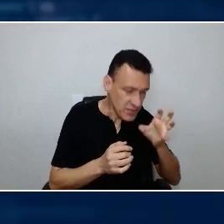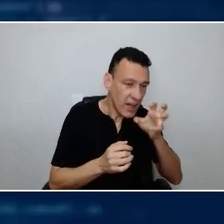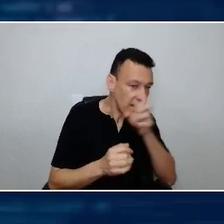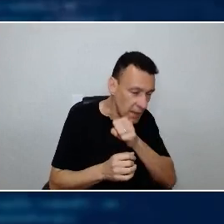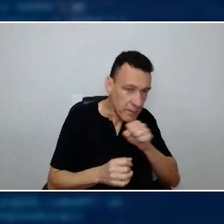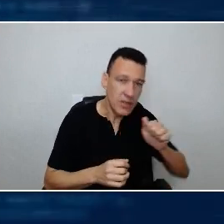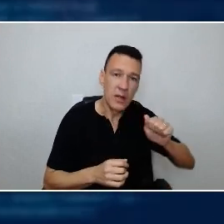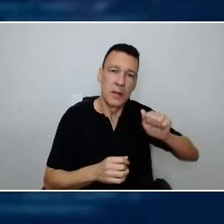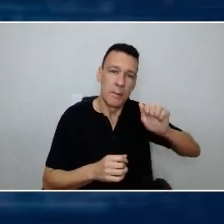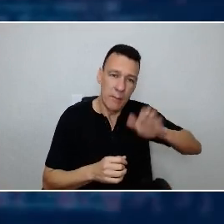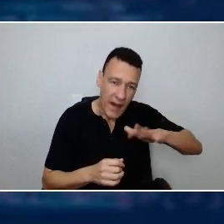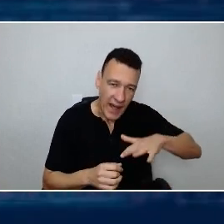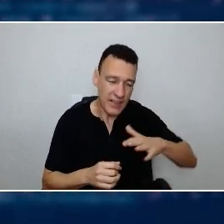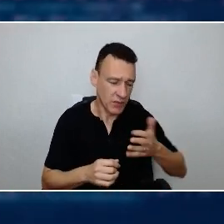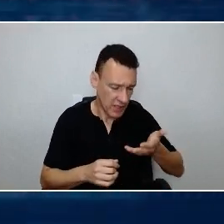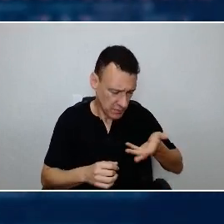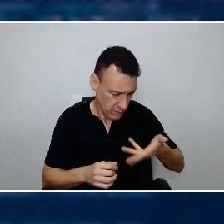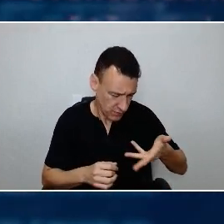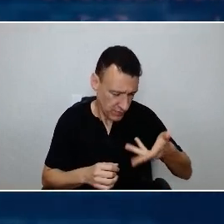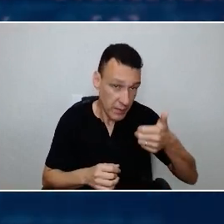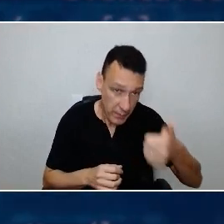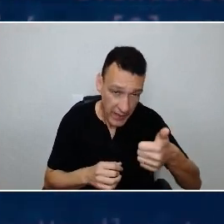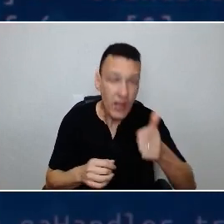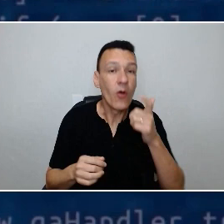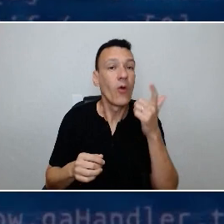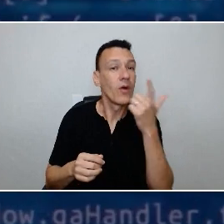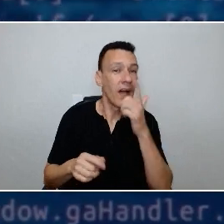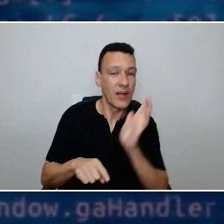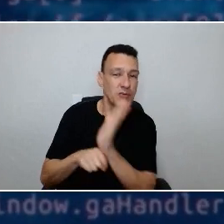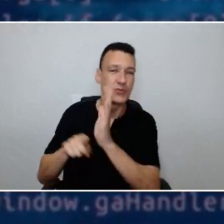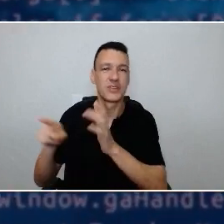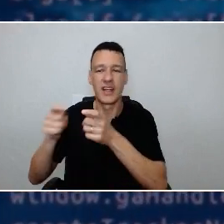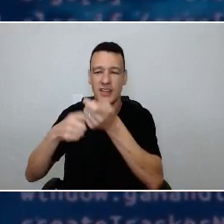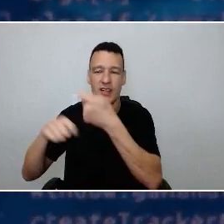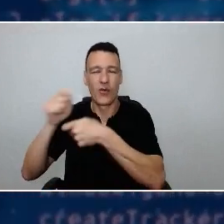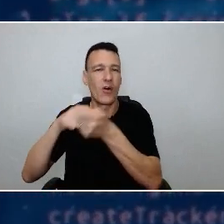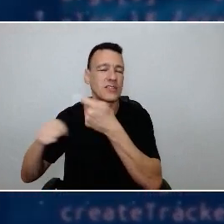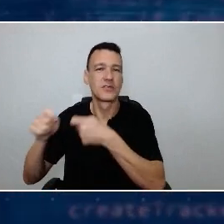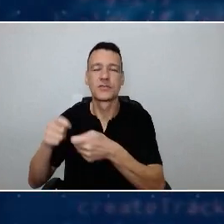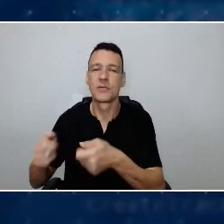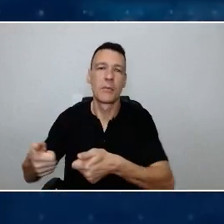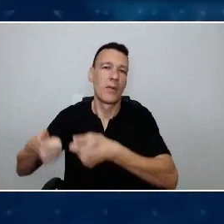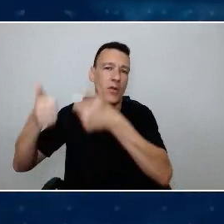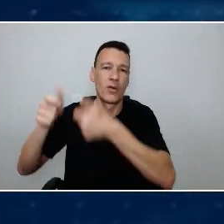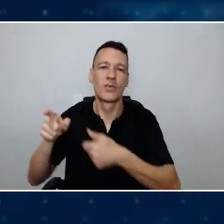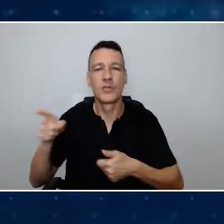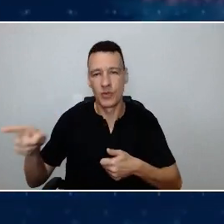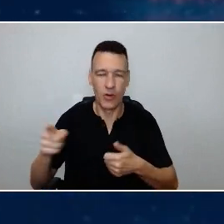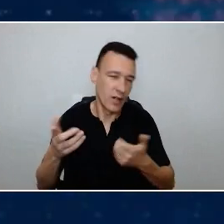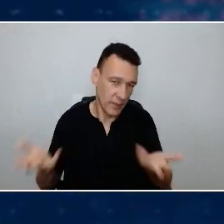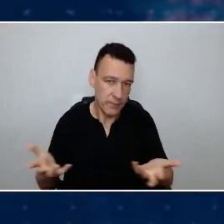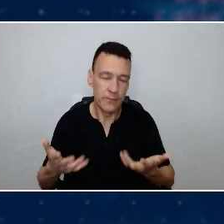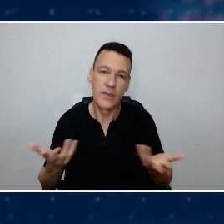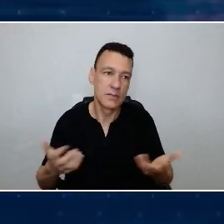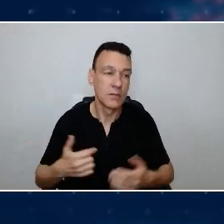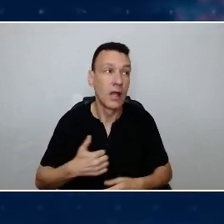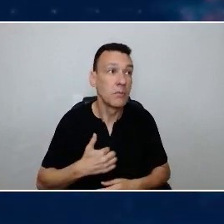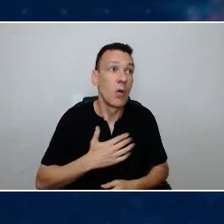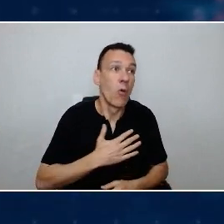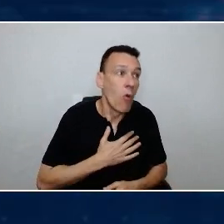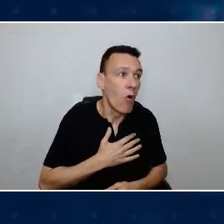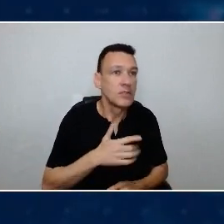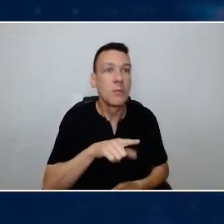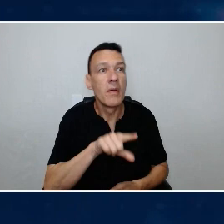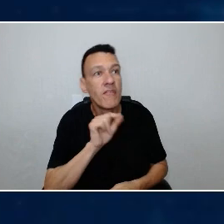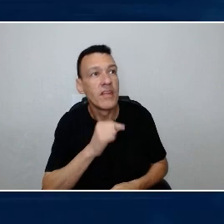do outro lado e atender o negócio então o foco é sempre esse quando a gente fala sobre Engenharia não importa do que que você gosta daquilo que a sua preferência é